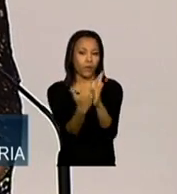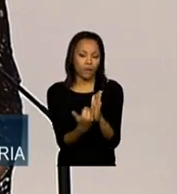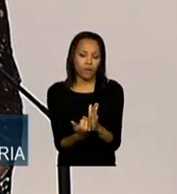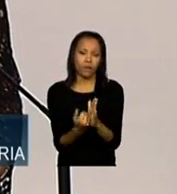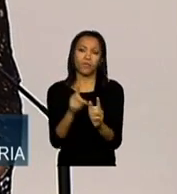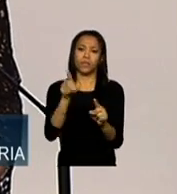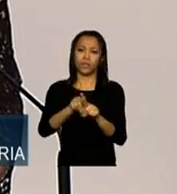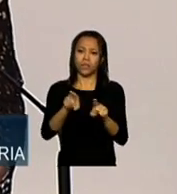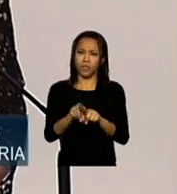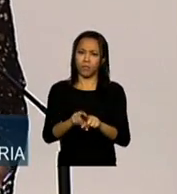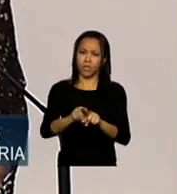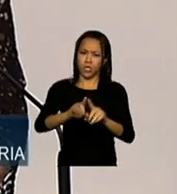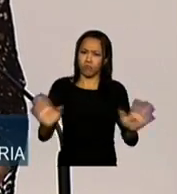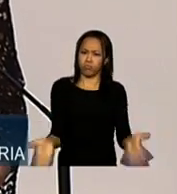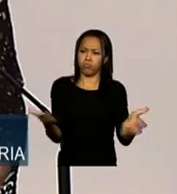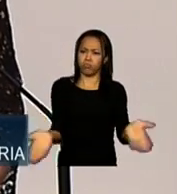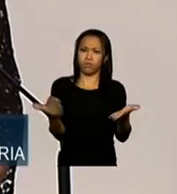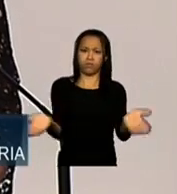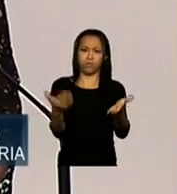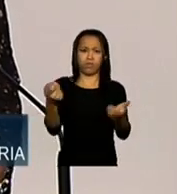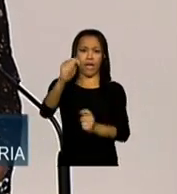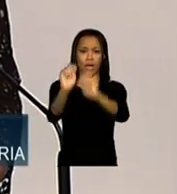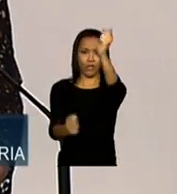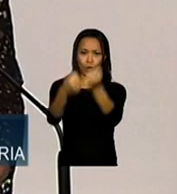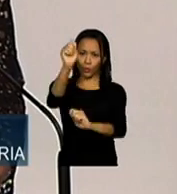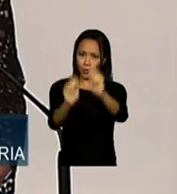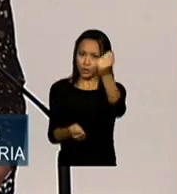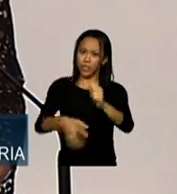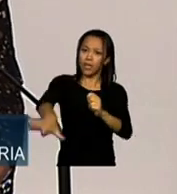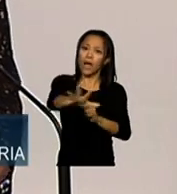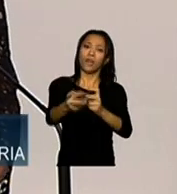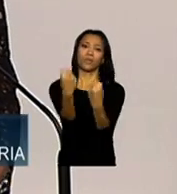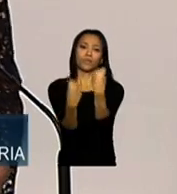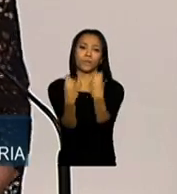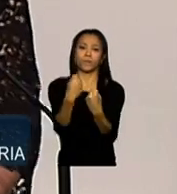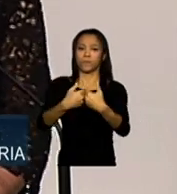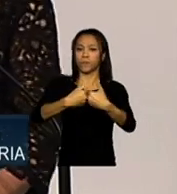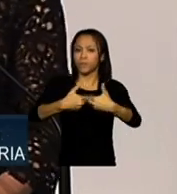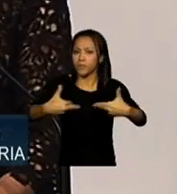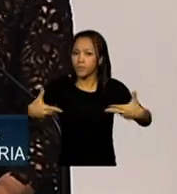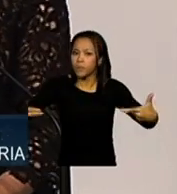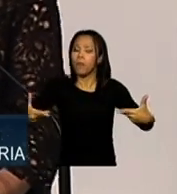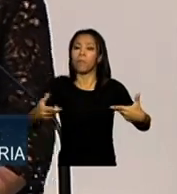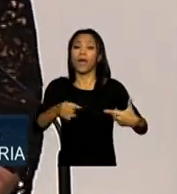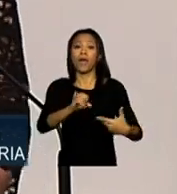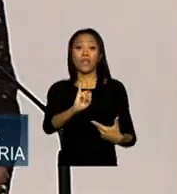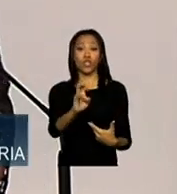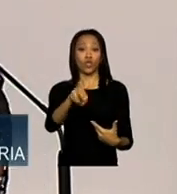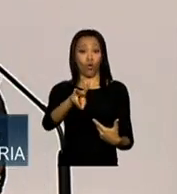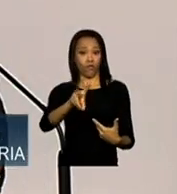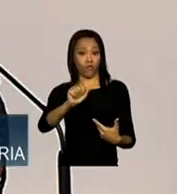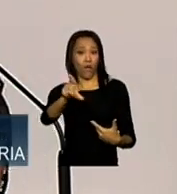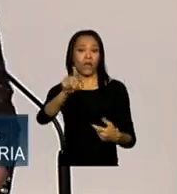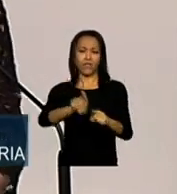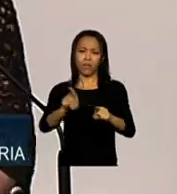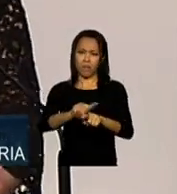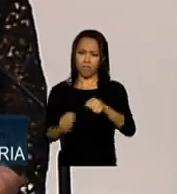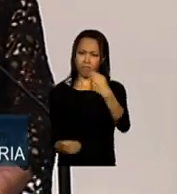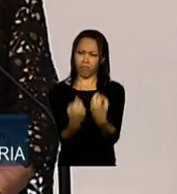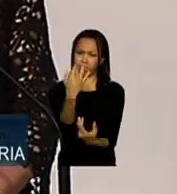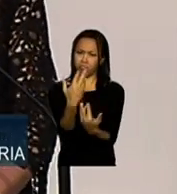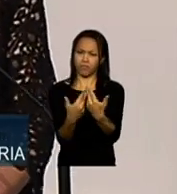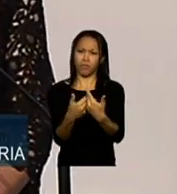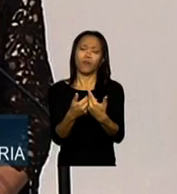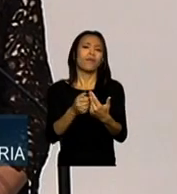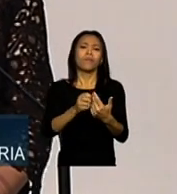da indústria automotiva brasileira como plataforma de inovação e produção mundial. Deste programa